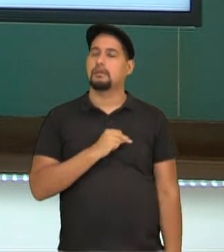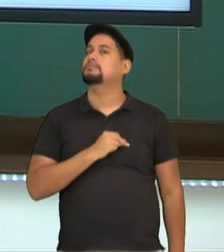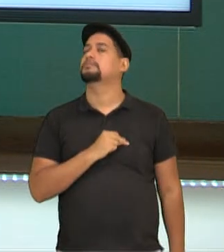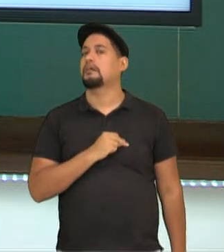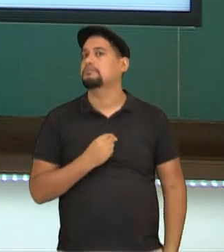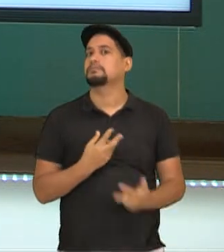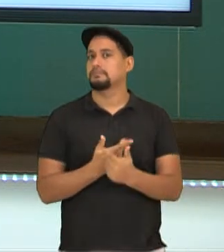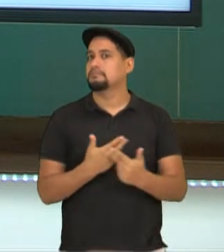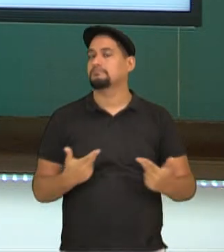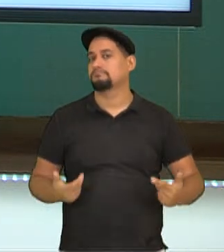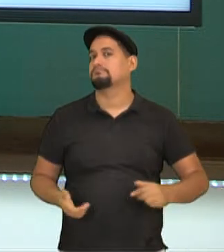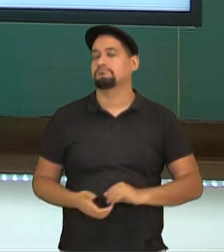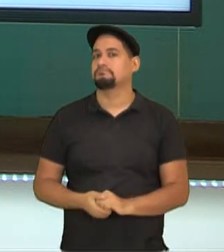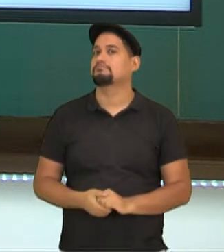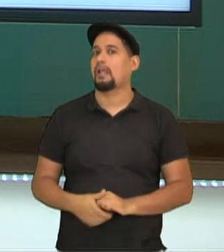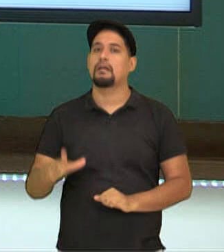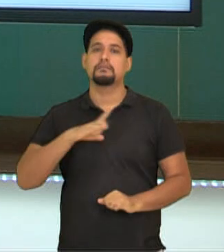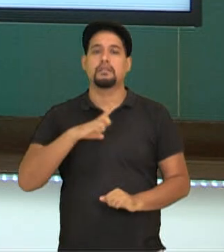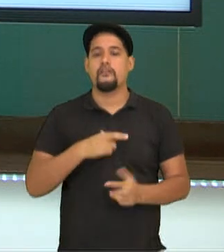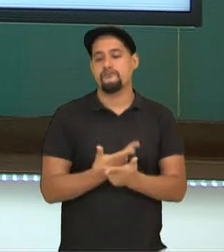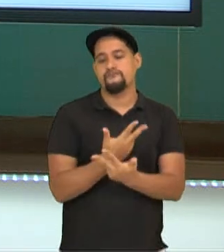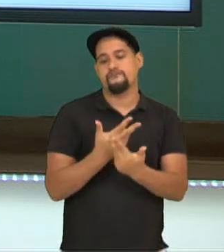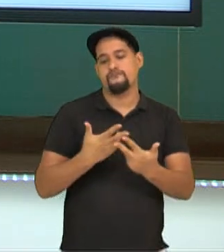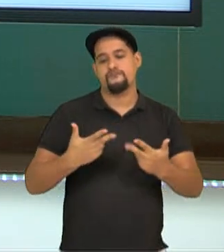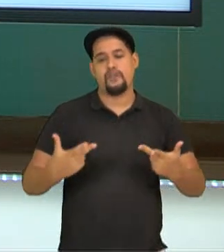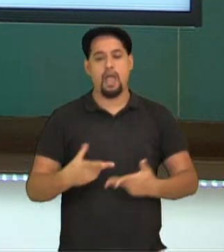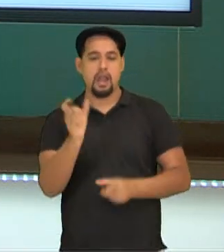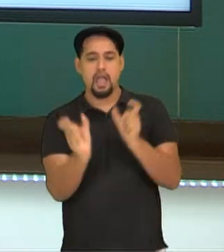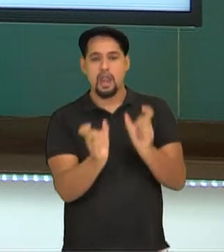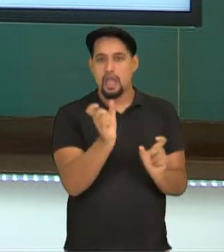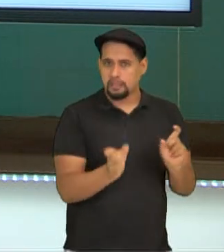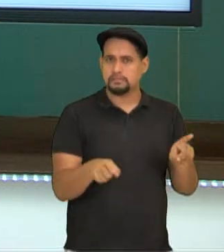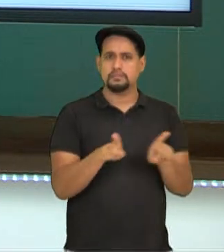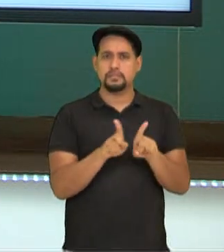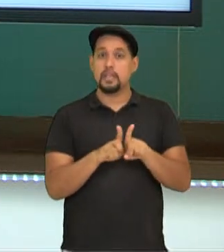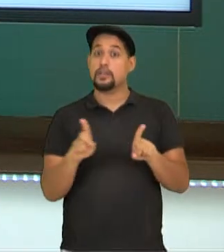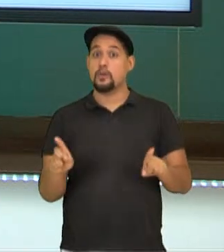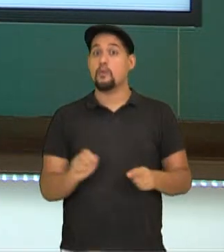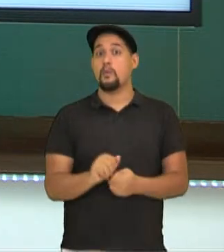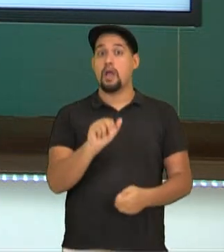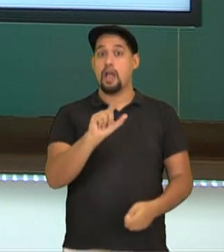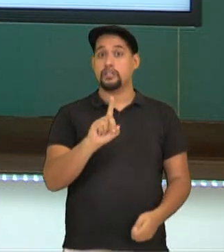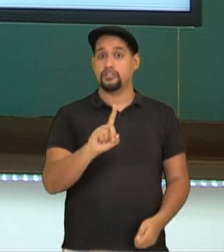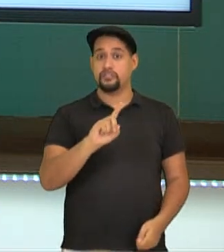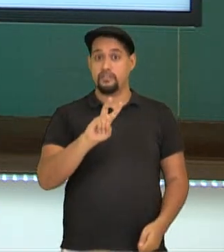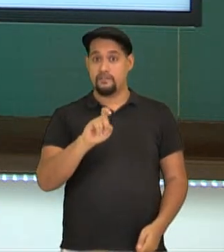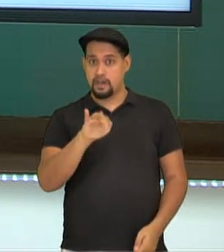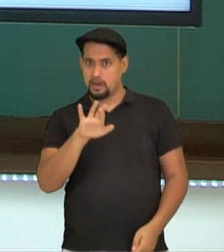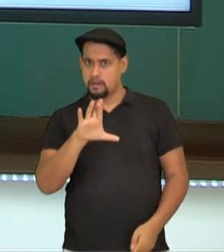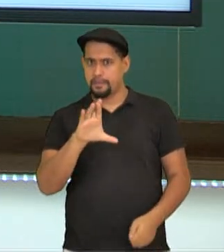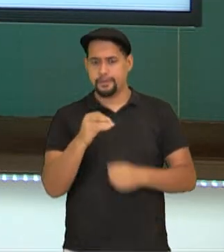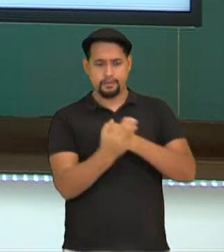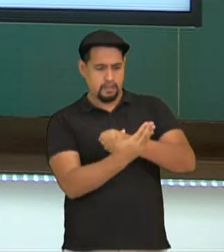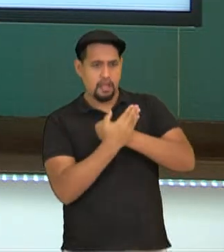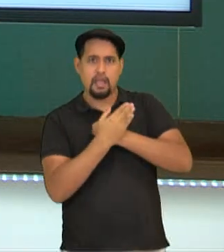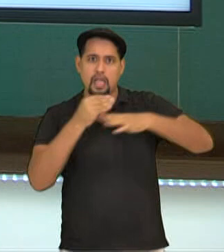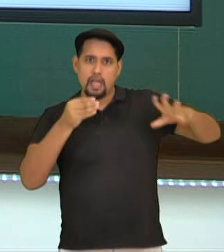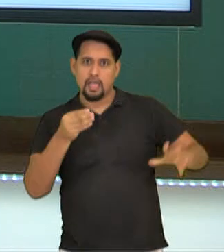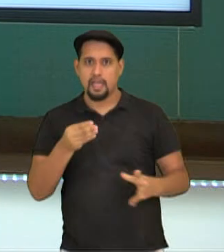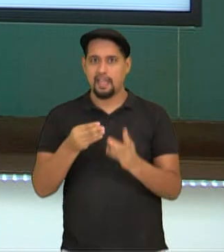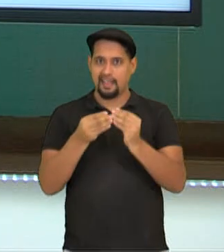Bastante coisa, né? Tem várias características que o advérbio ajuda a